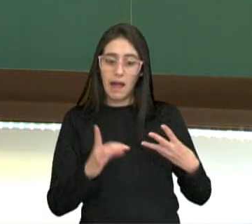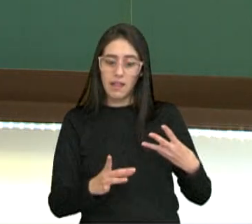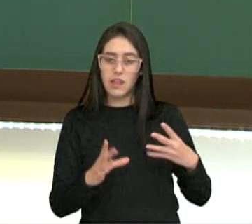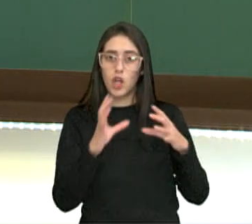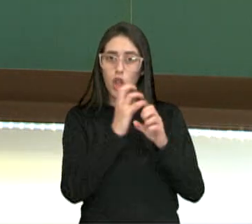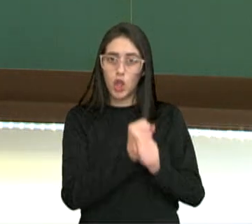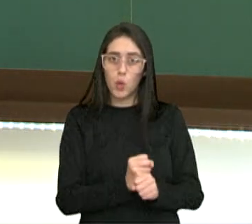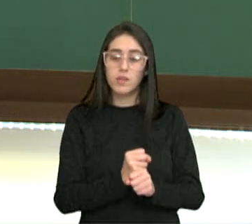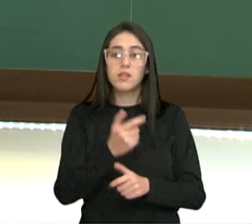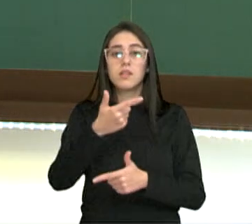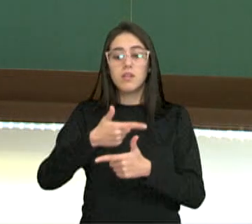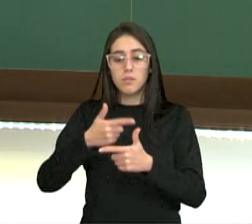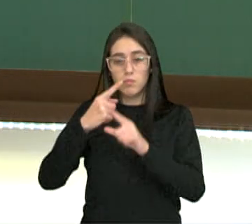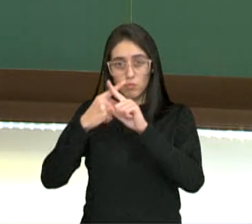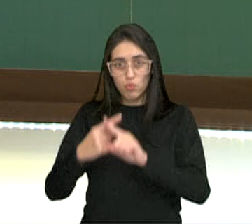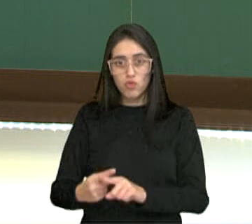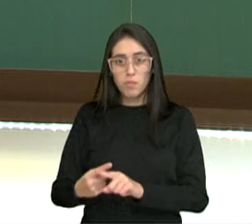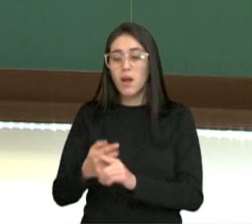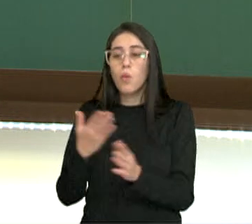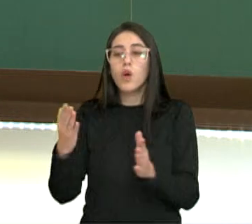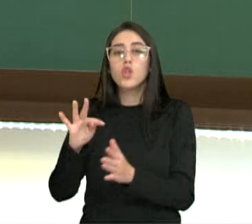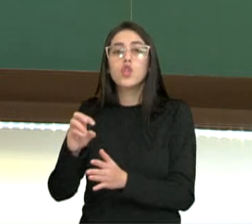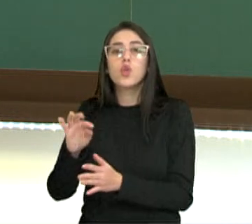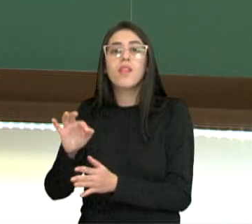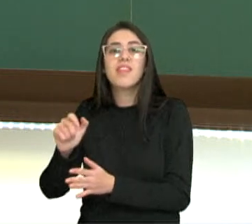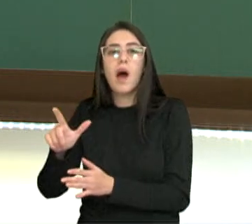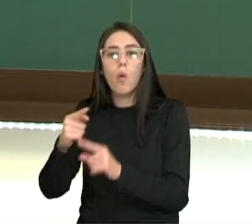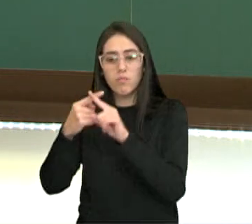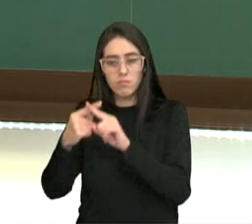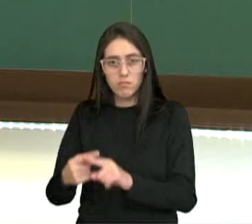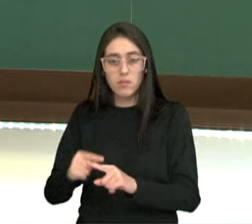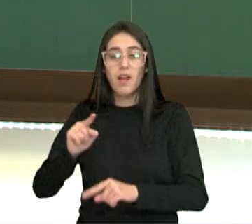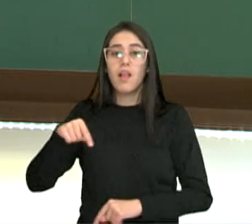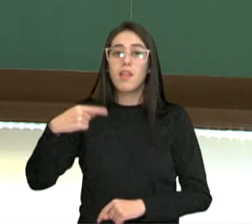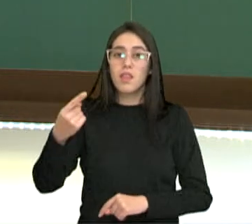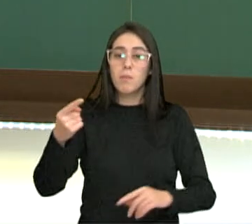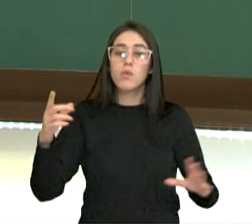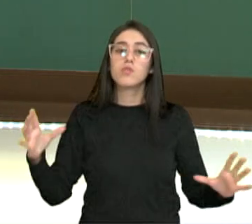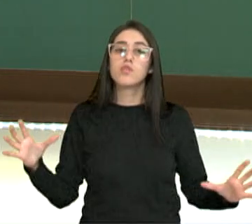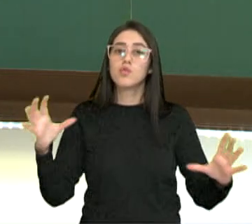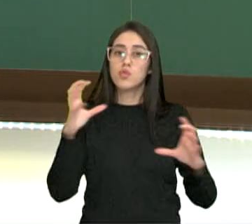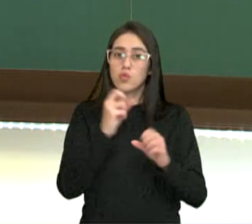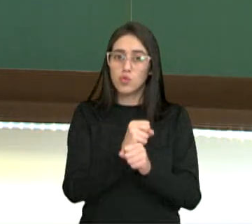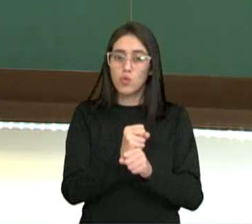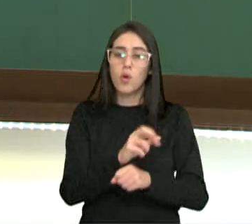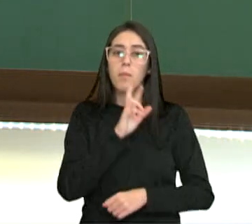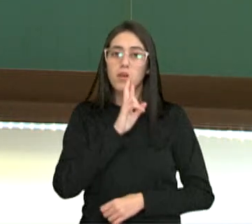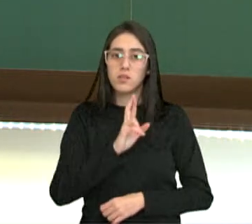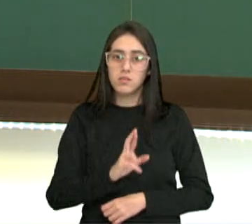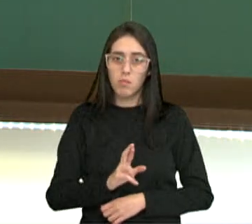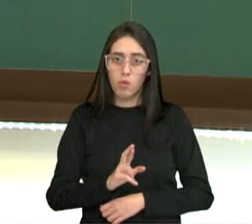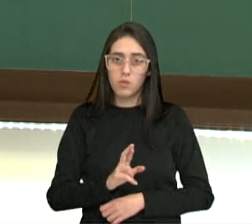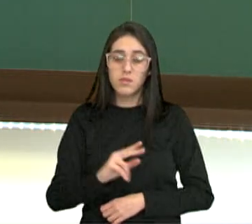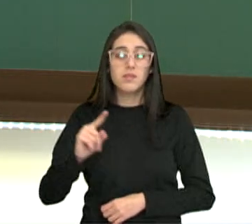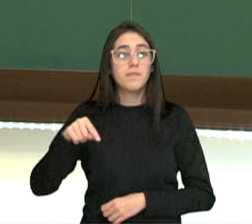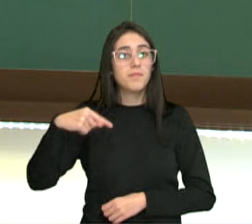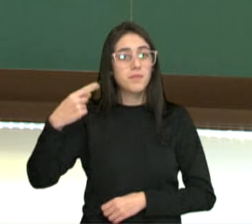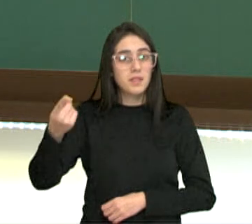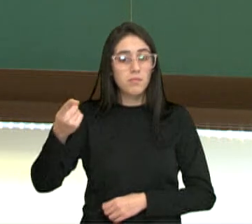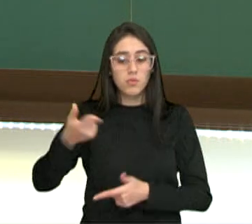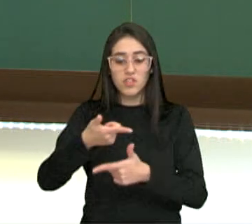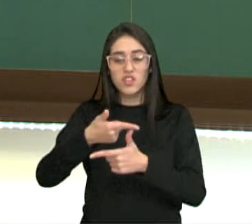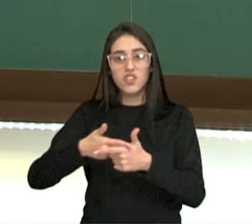multiplicar pelo seu respectivo peso, somar essas multiplicações, esses valores, e